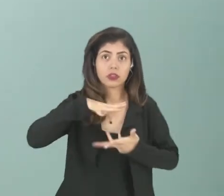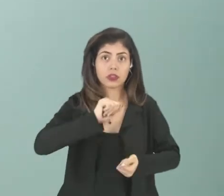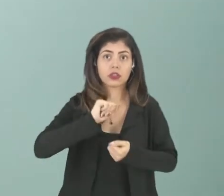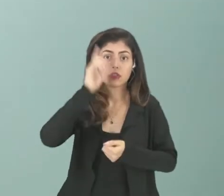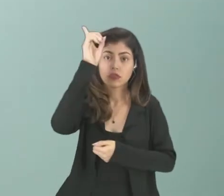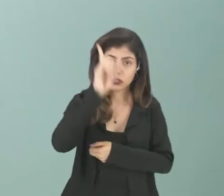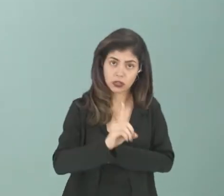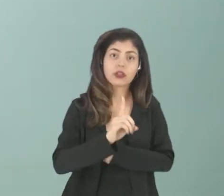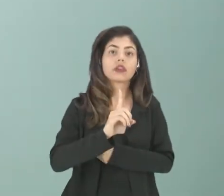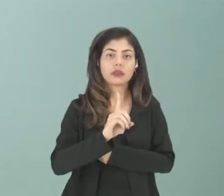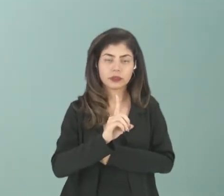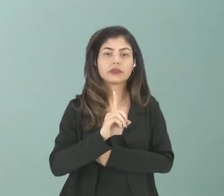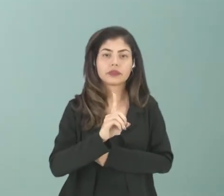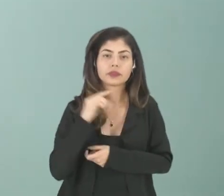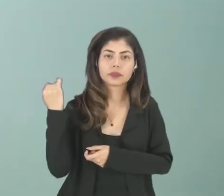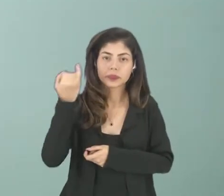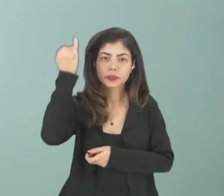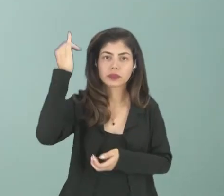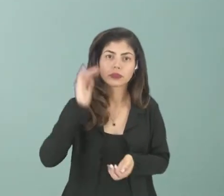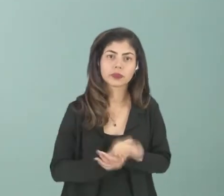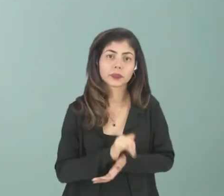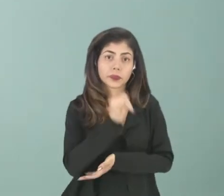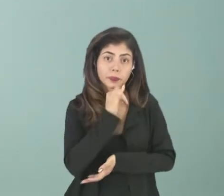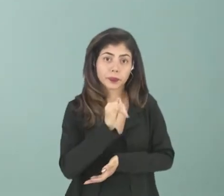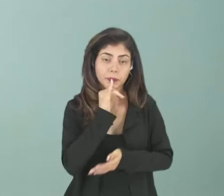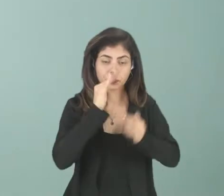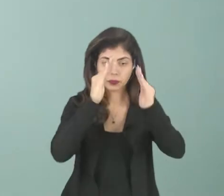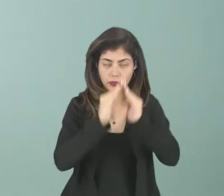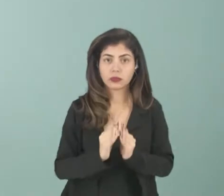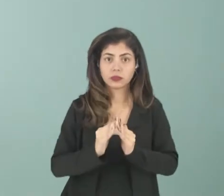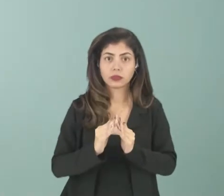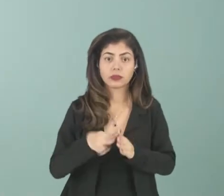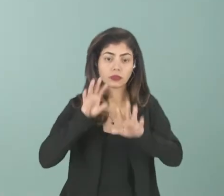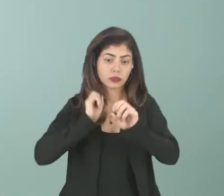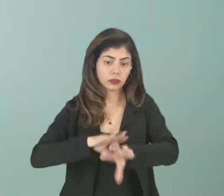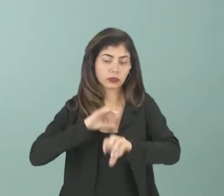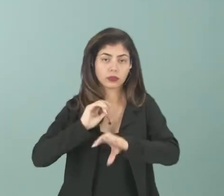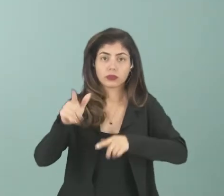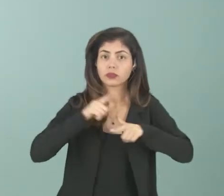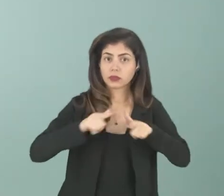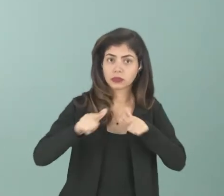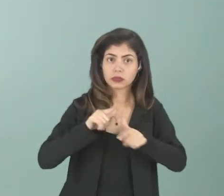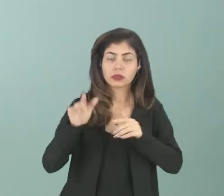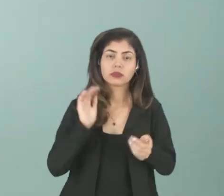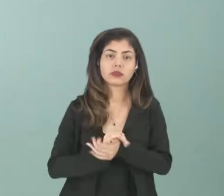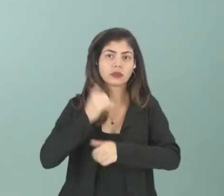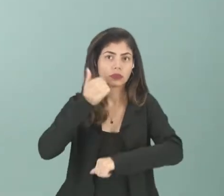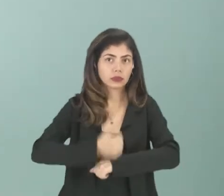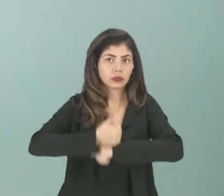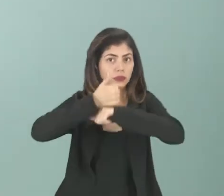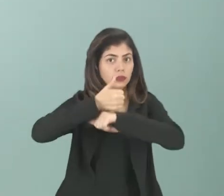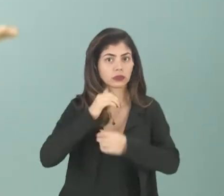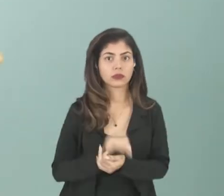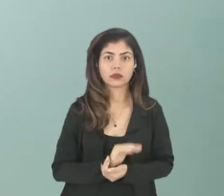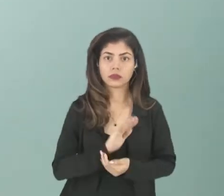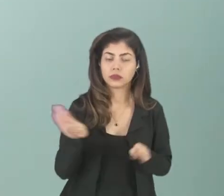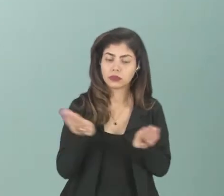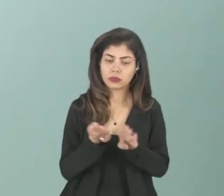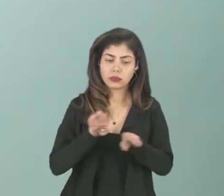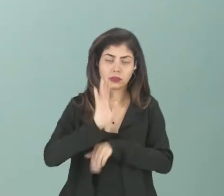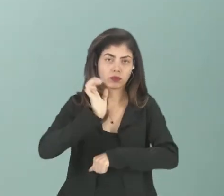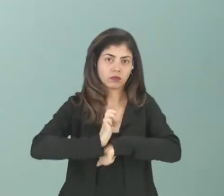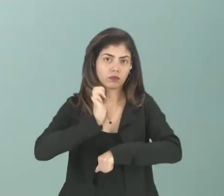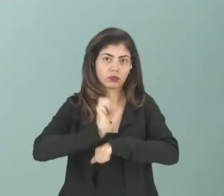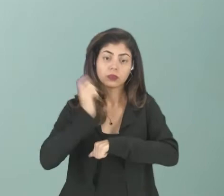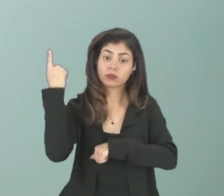teria direito a direitos fundamentais, como, por exemplo, a moradia, a educação, o trabalho de qualidade. E quando o Estado não